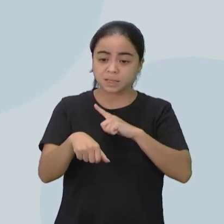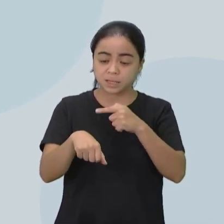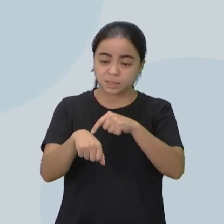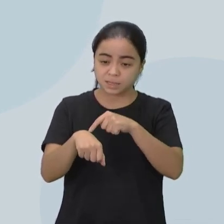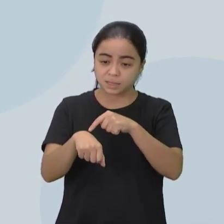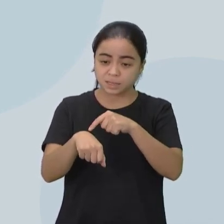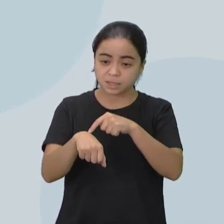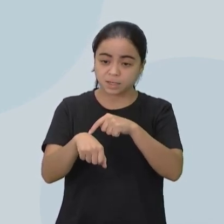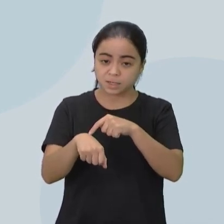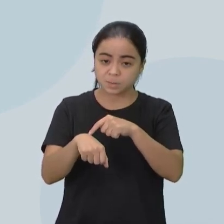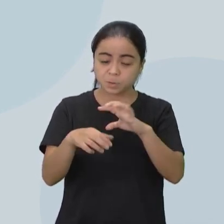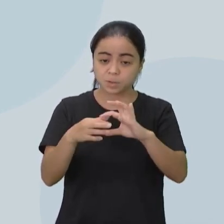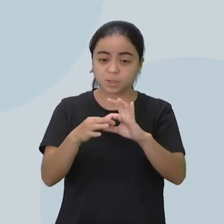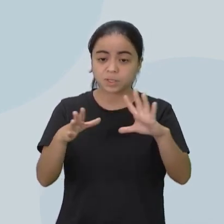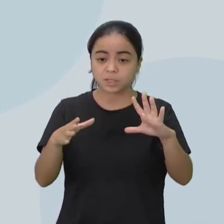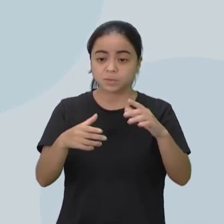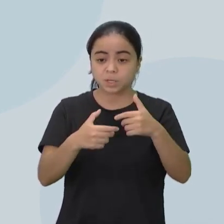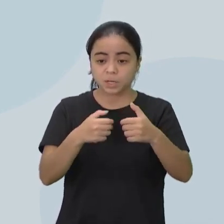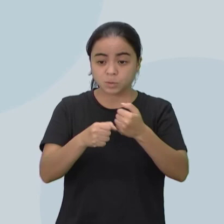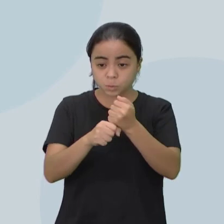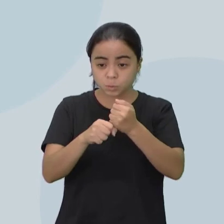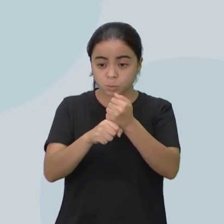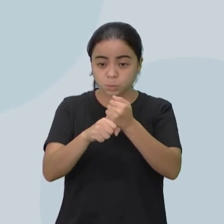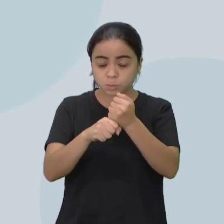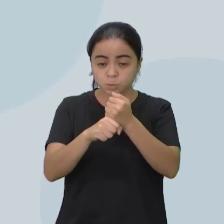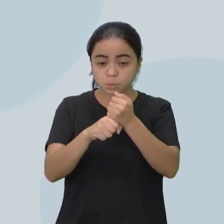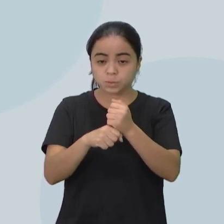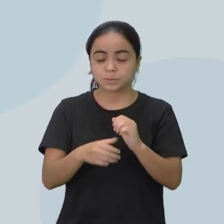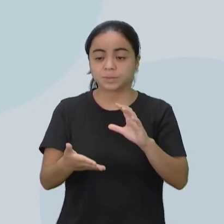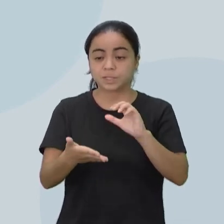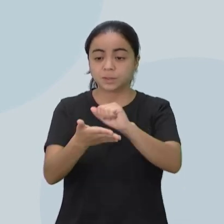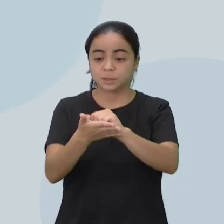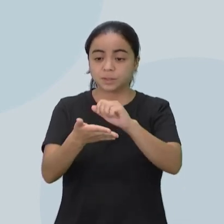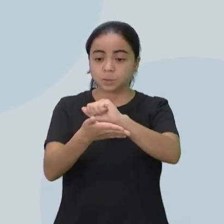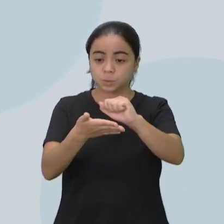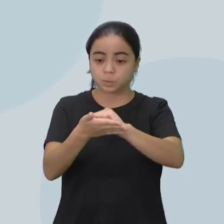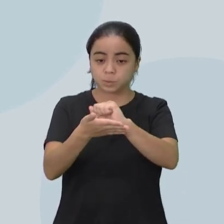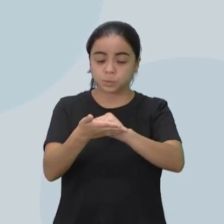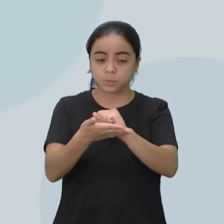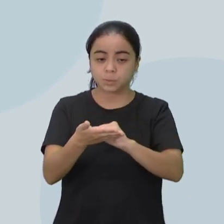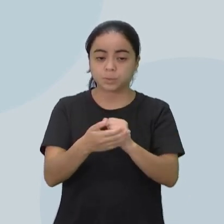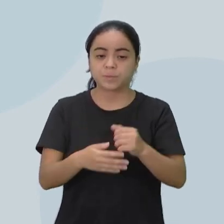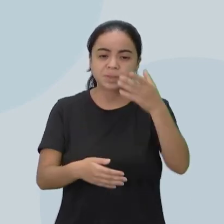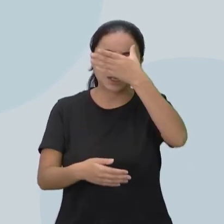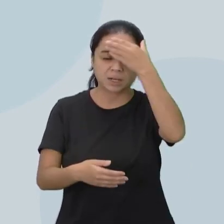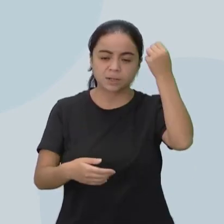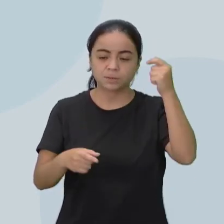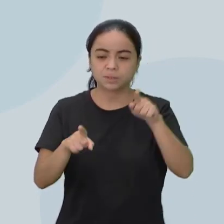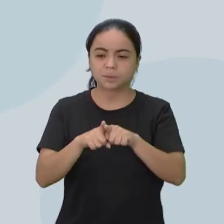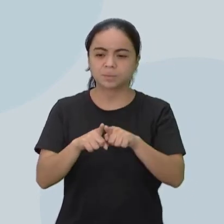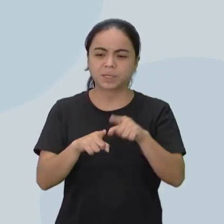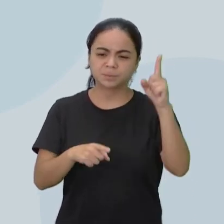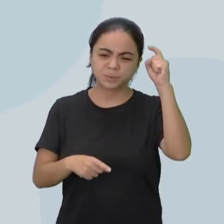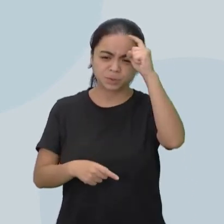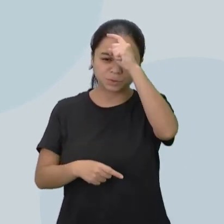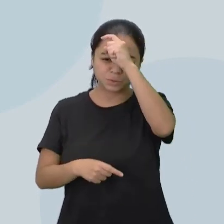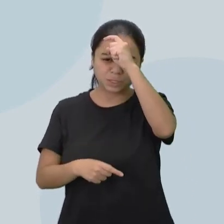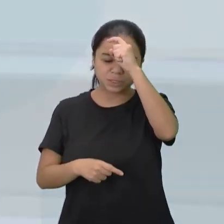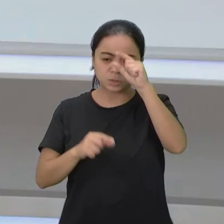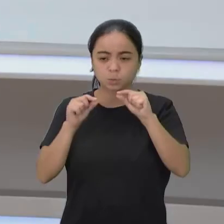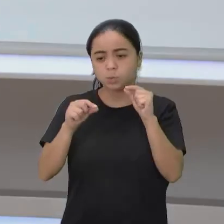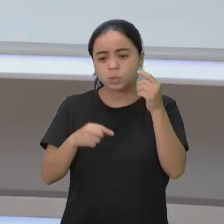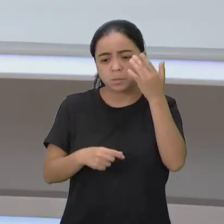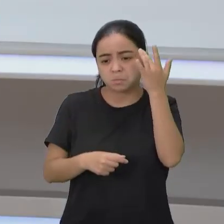mão. Reveja essa aula cautelosamente, fazendo esses registros. Não se esqueça de colocar as dificuldades também, aquilo que você não